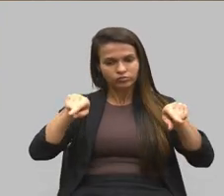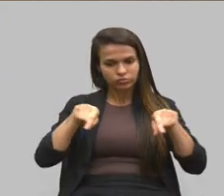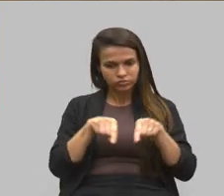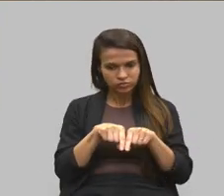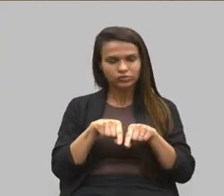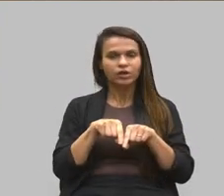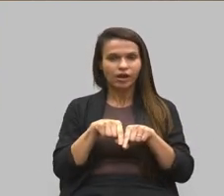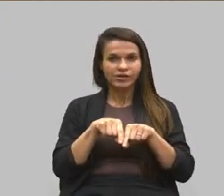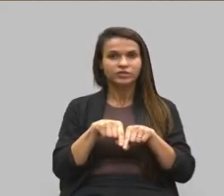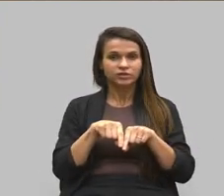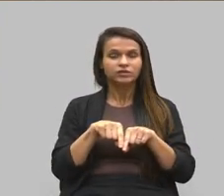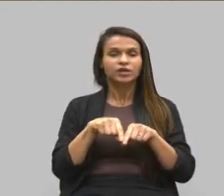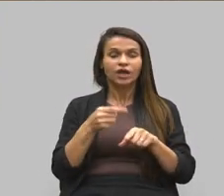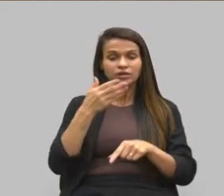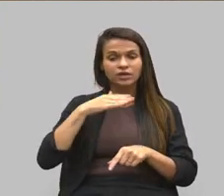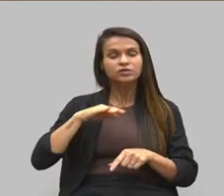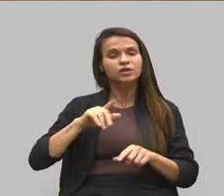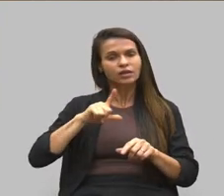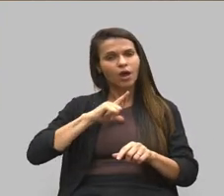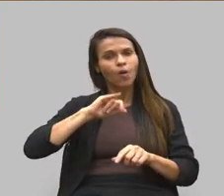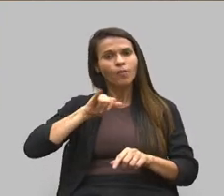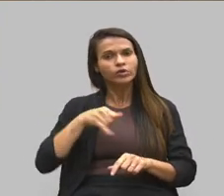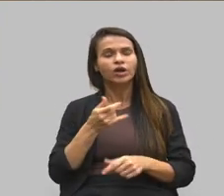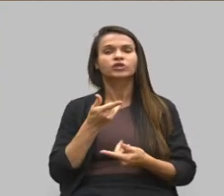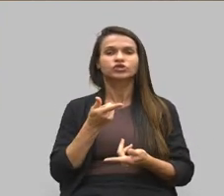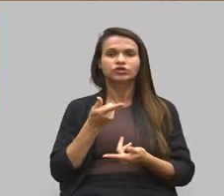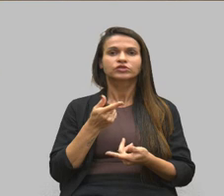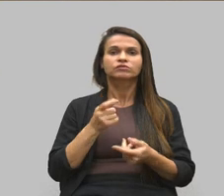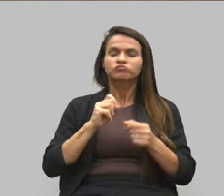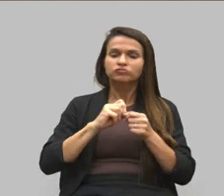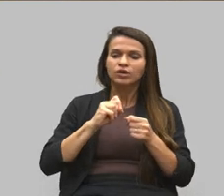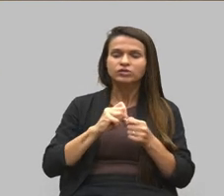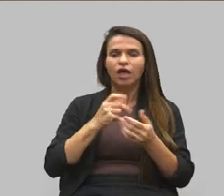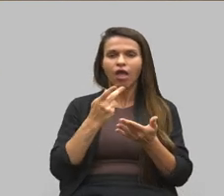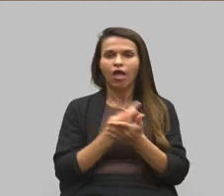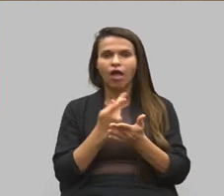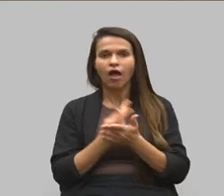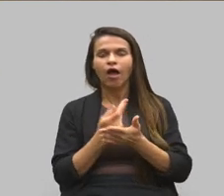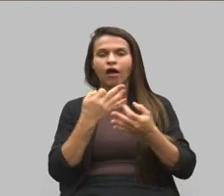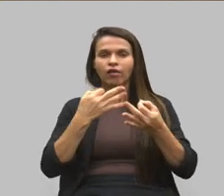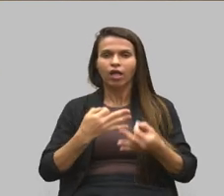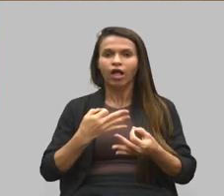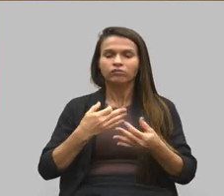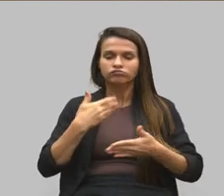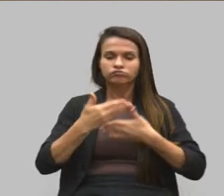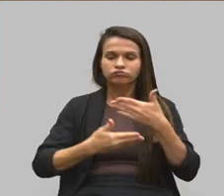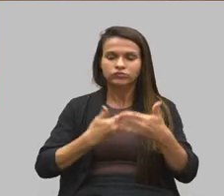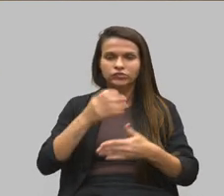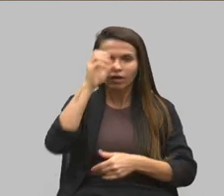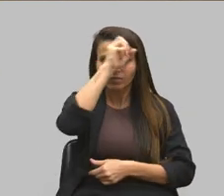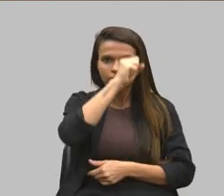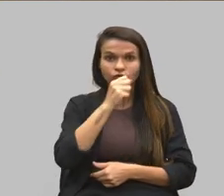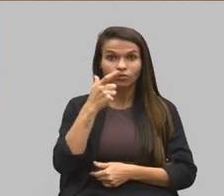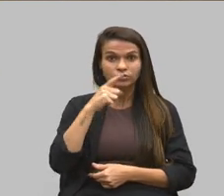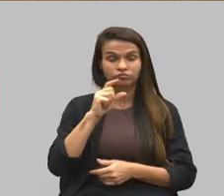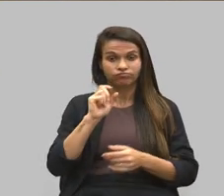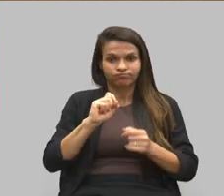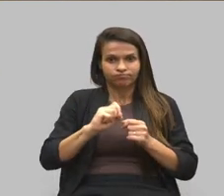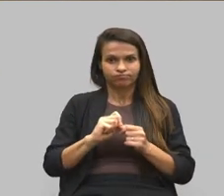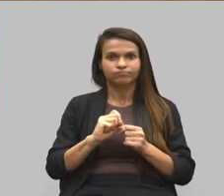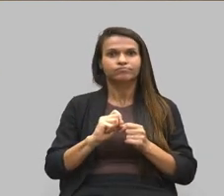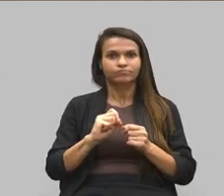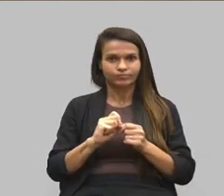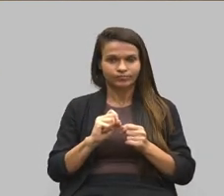experimentar repetir errar fazer o ensaio mesmo até que o aprendizado se concretize daquela atividade nós